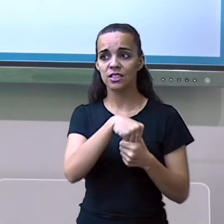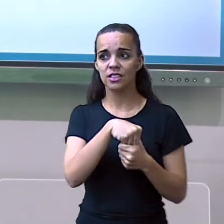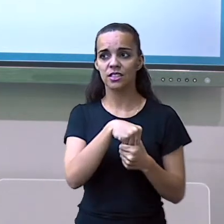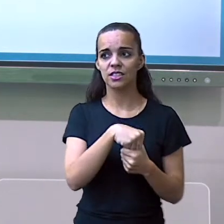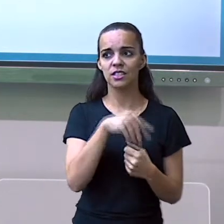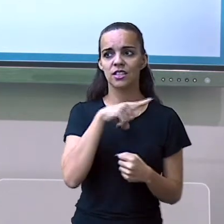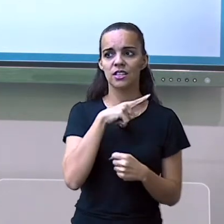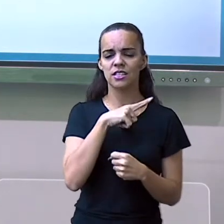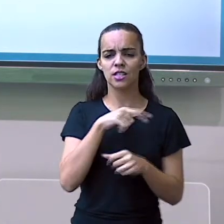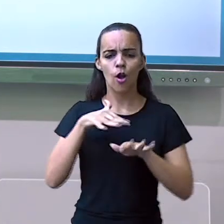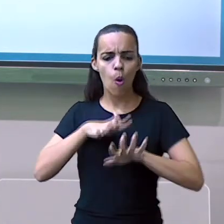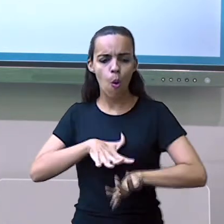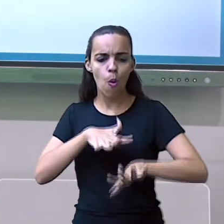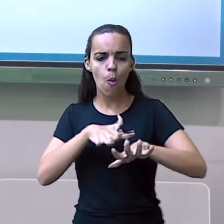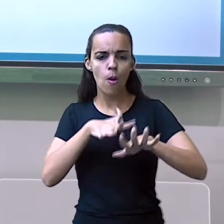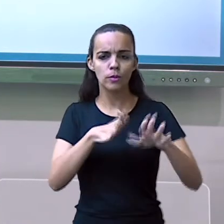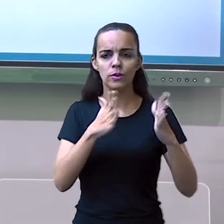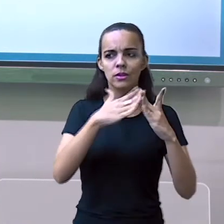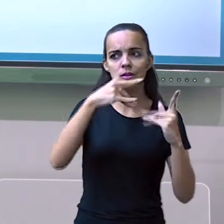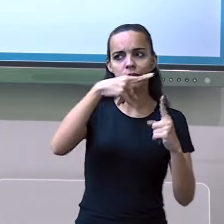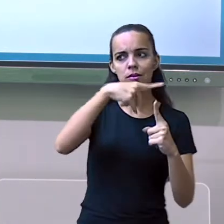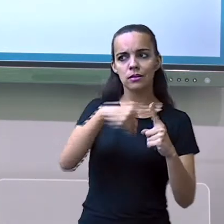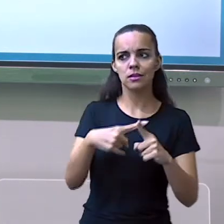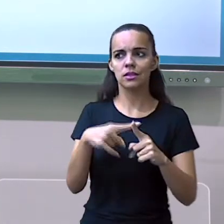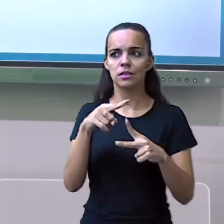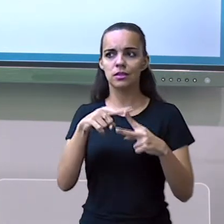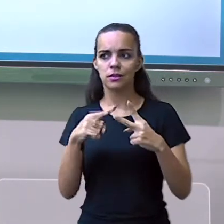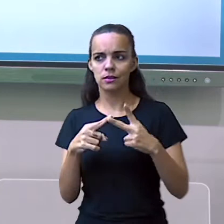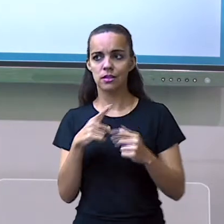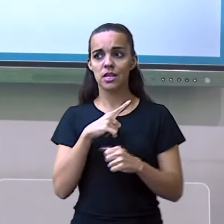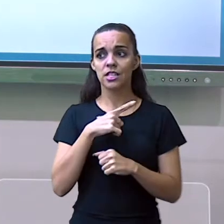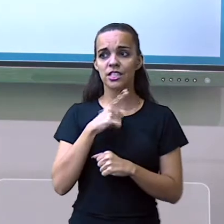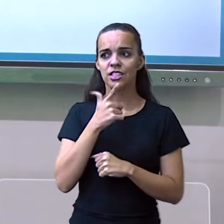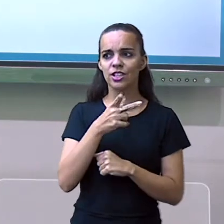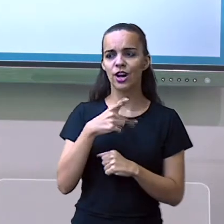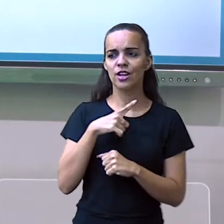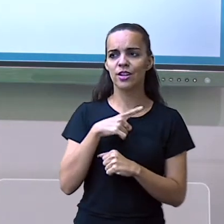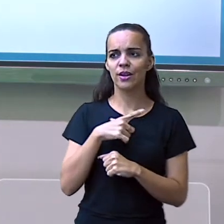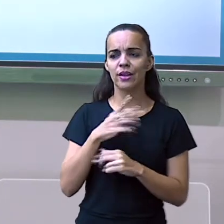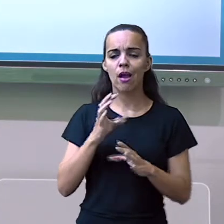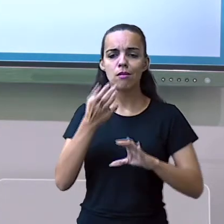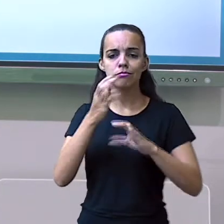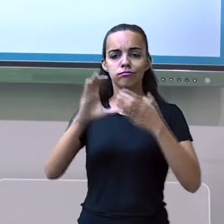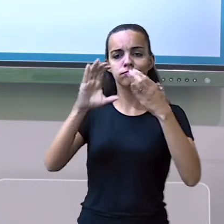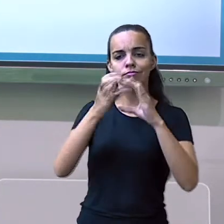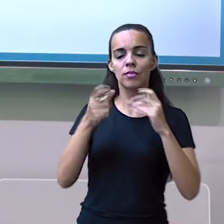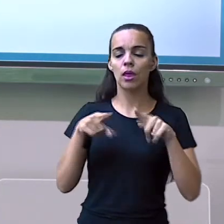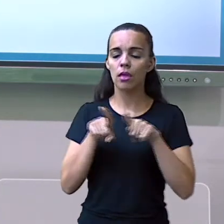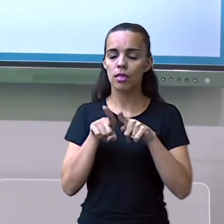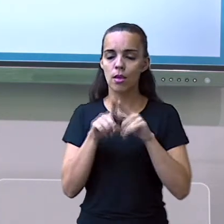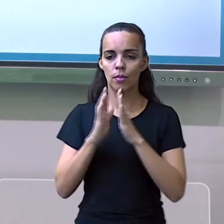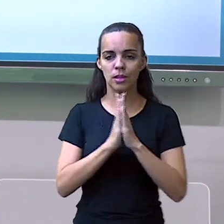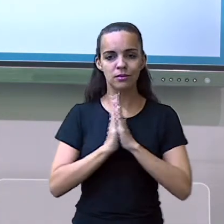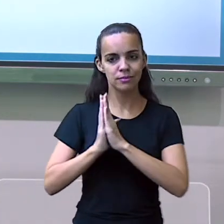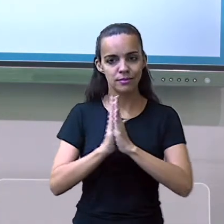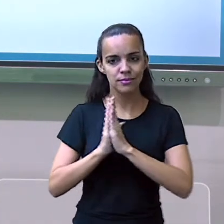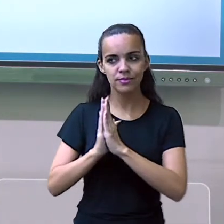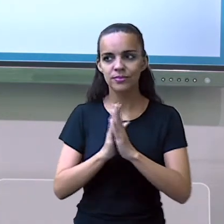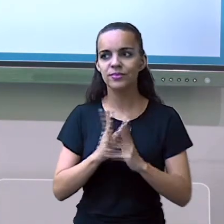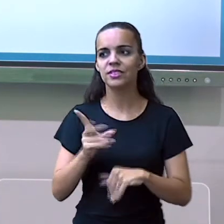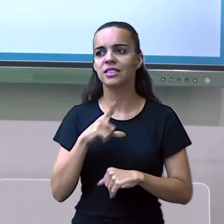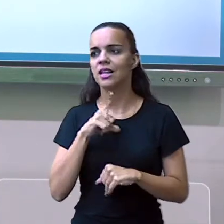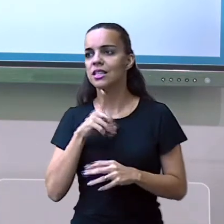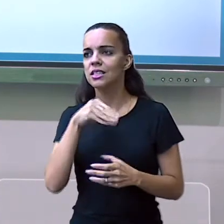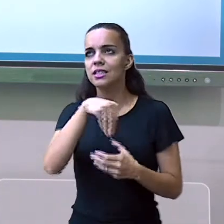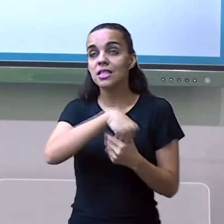das procissões vinham os hinos e rezas. Da boca dos